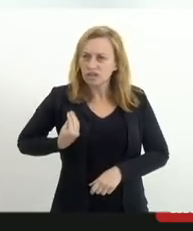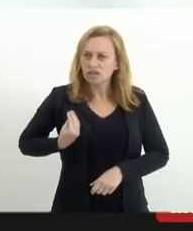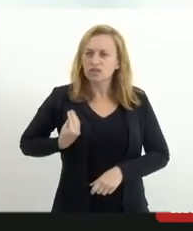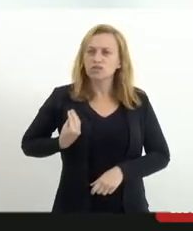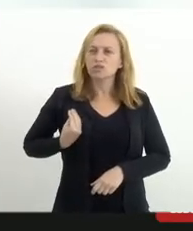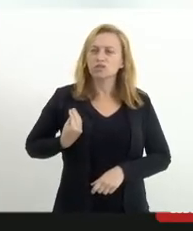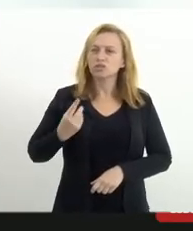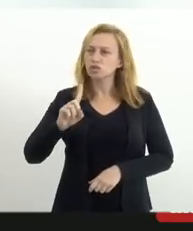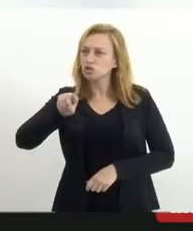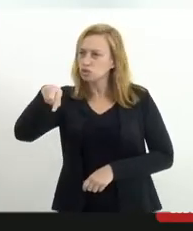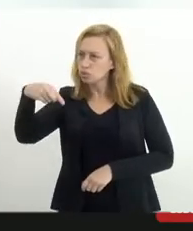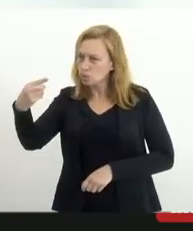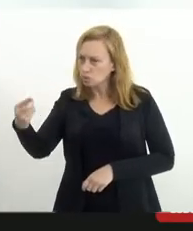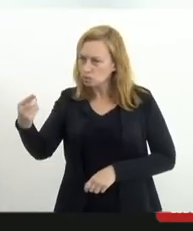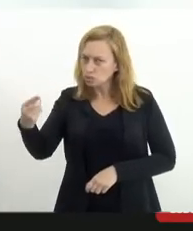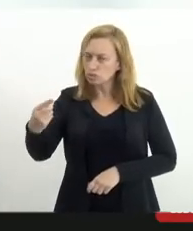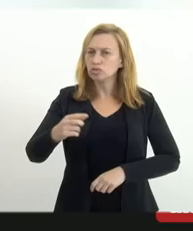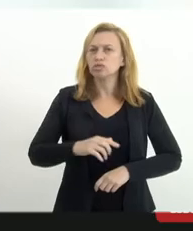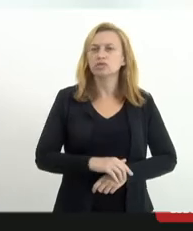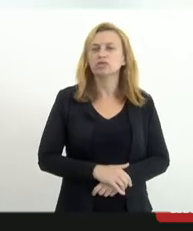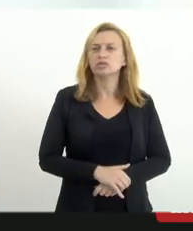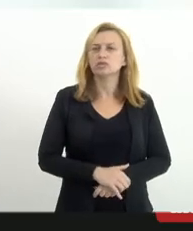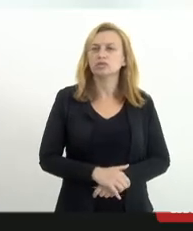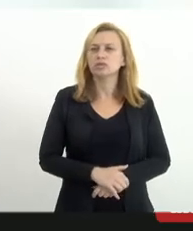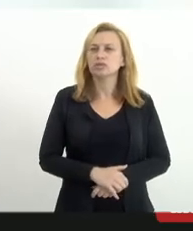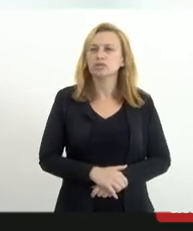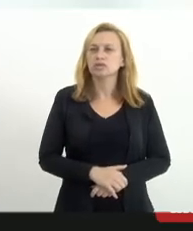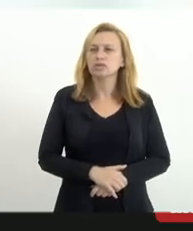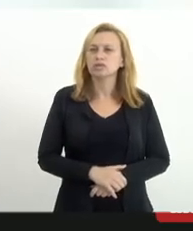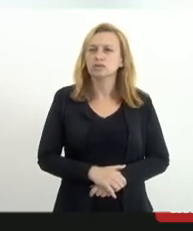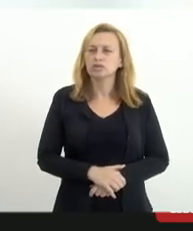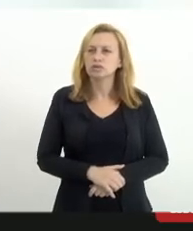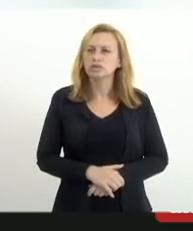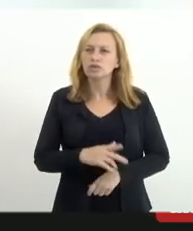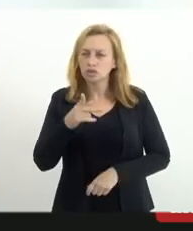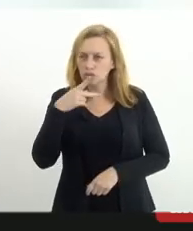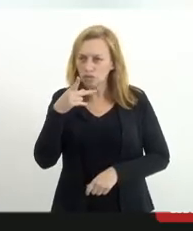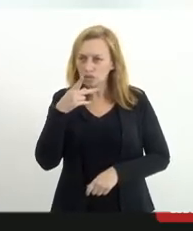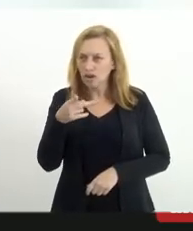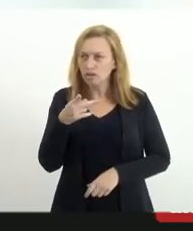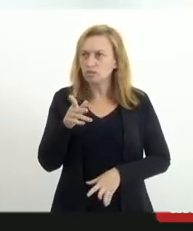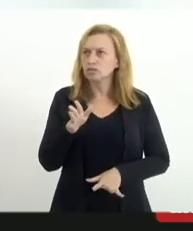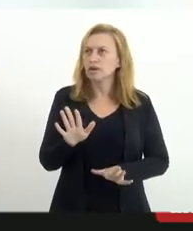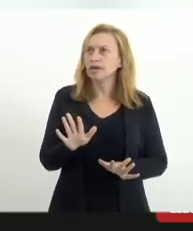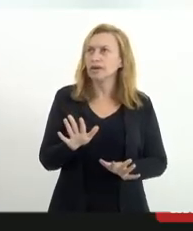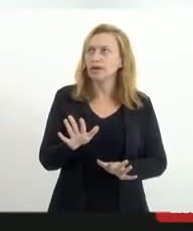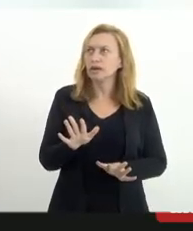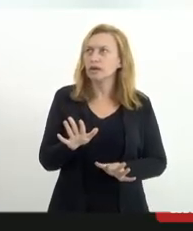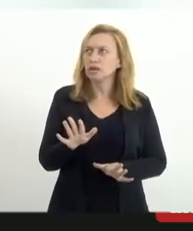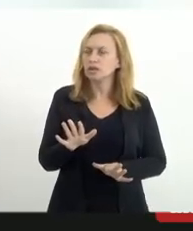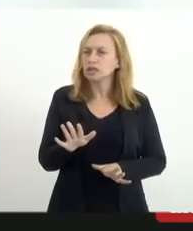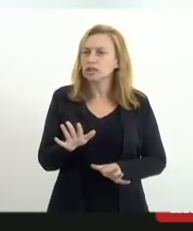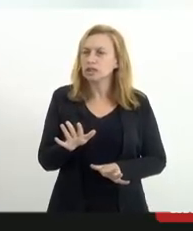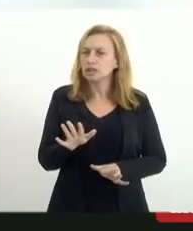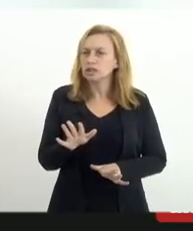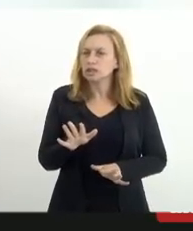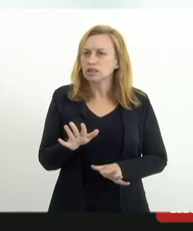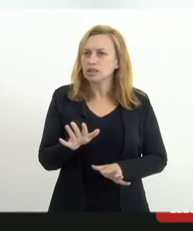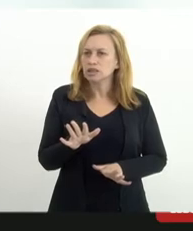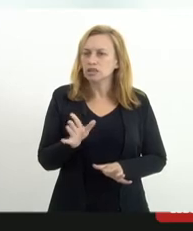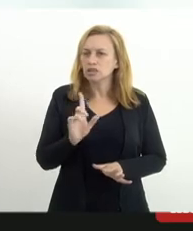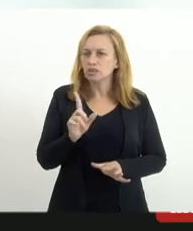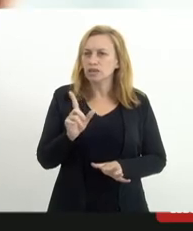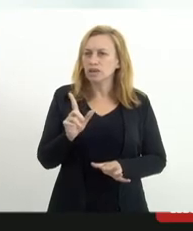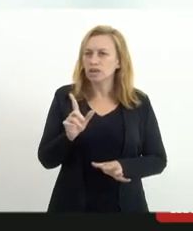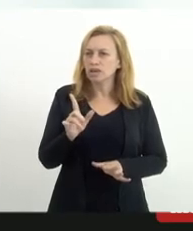tantos doutos na mesa, e aí doutos aí que eu estou falando, não estou falando em torno de ironia,